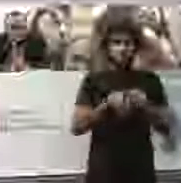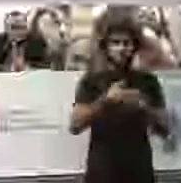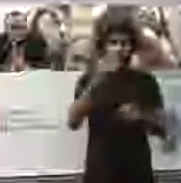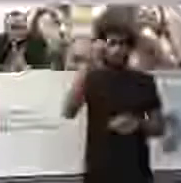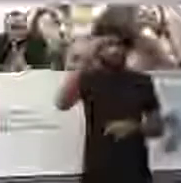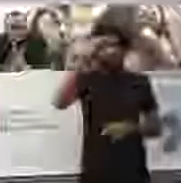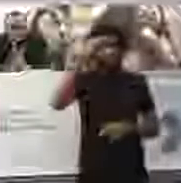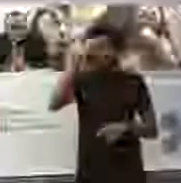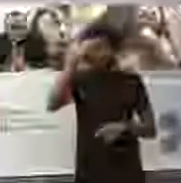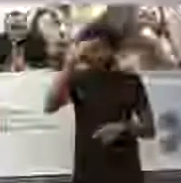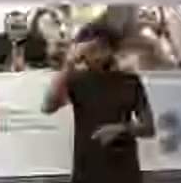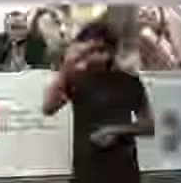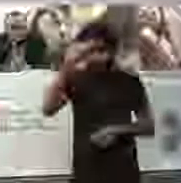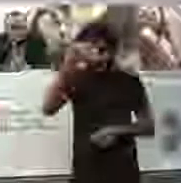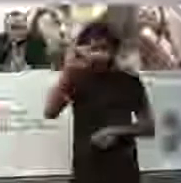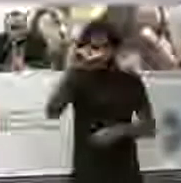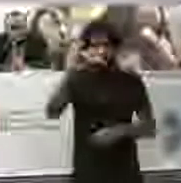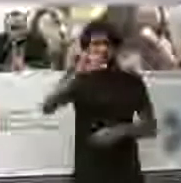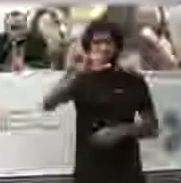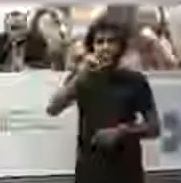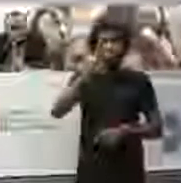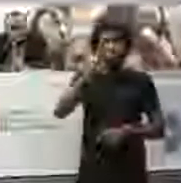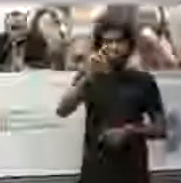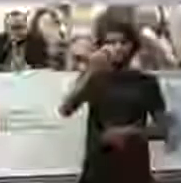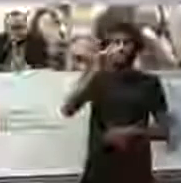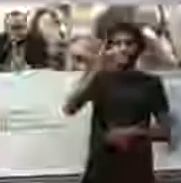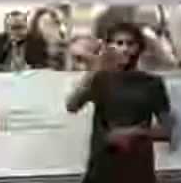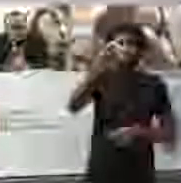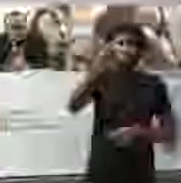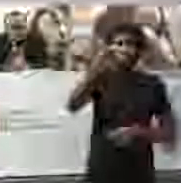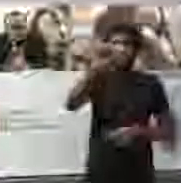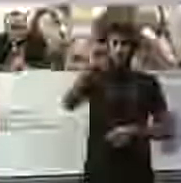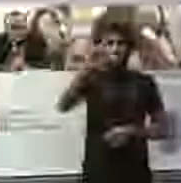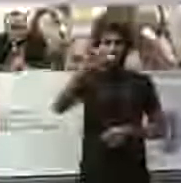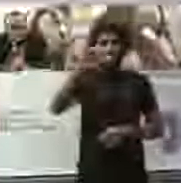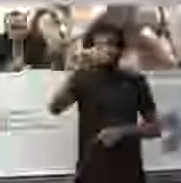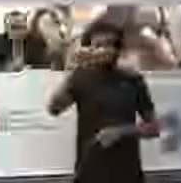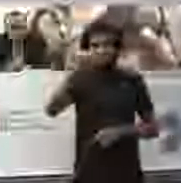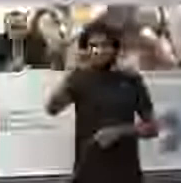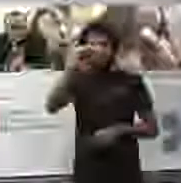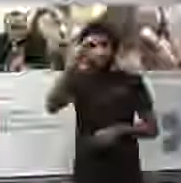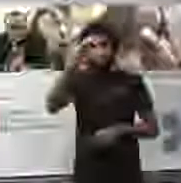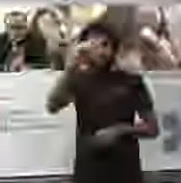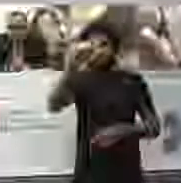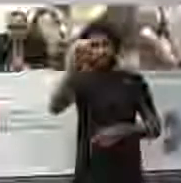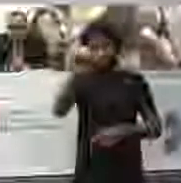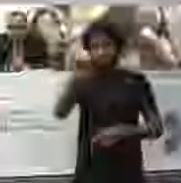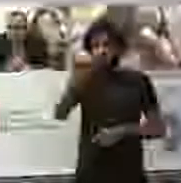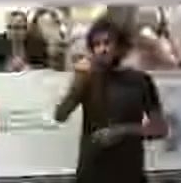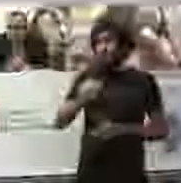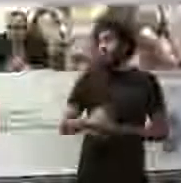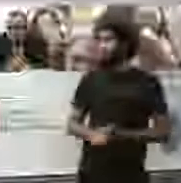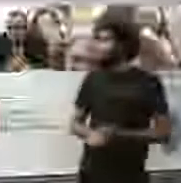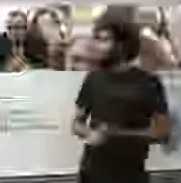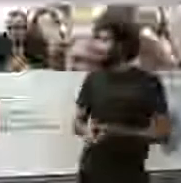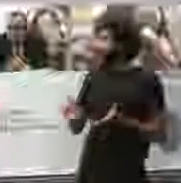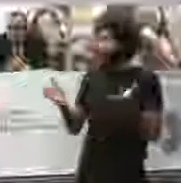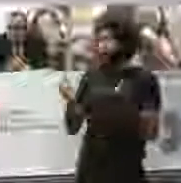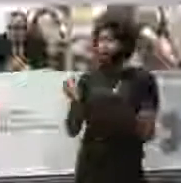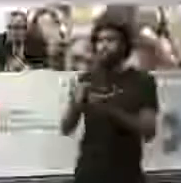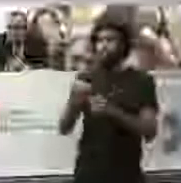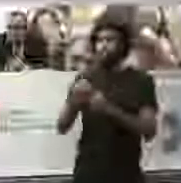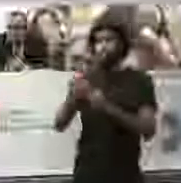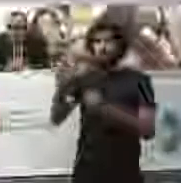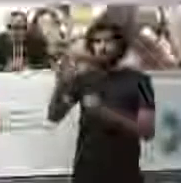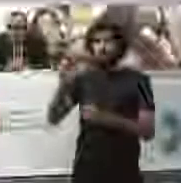haja ajude a judicialização e para isso nós temos aqui a doutora lina maria barbosa aqui é